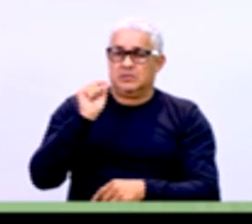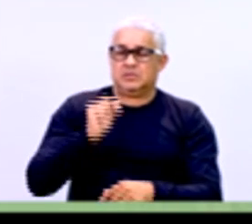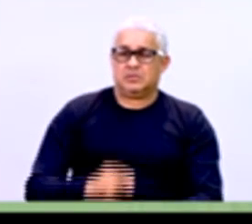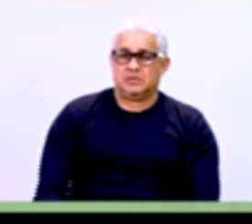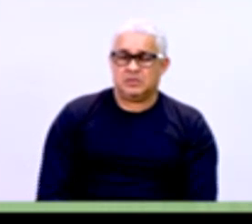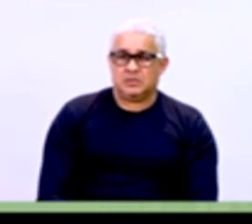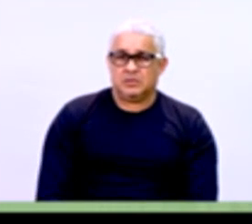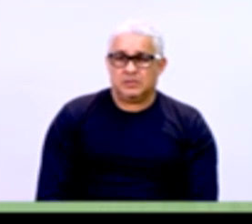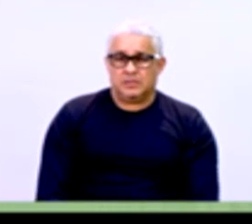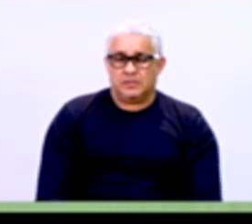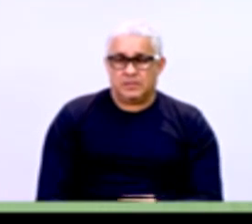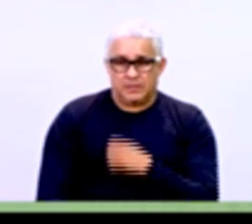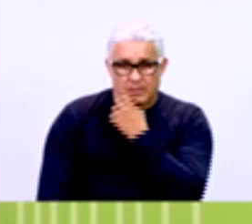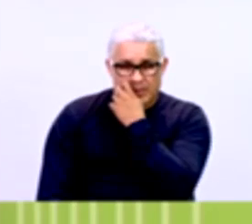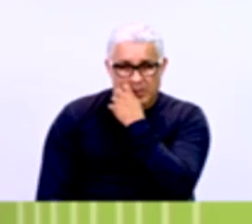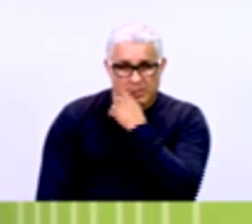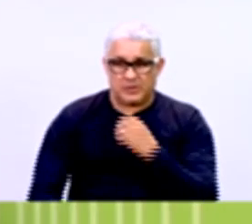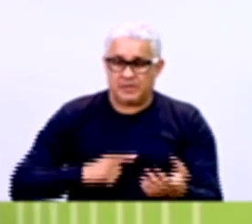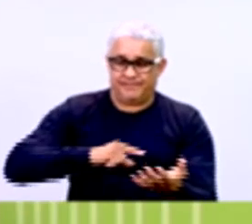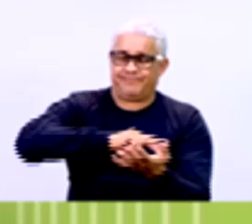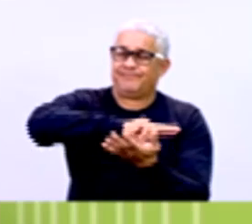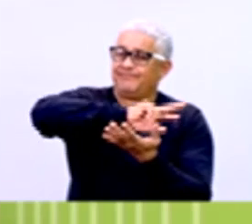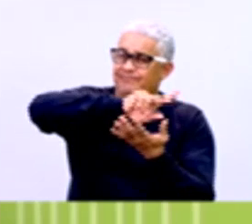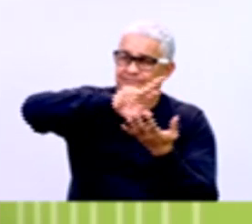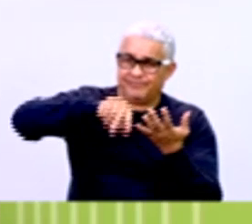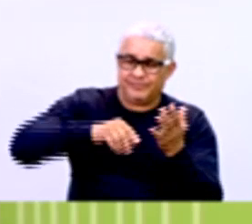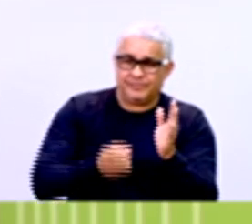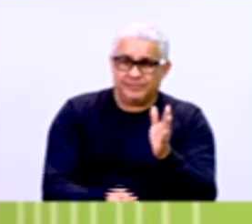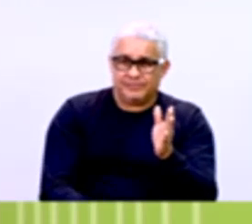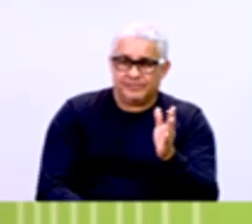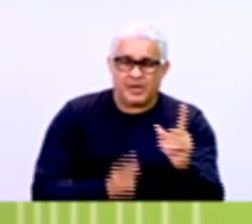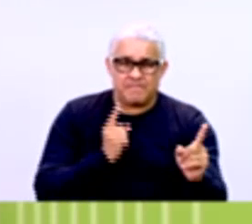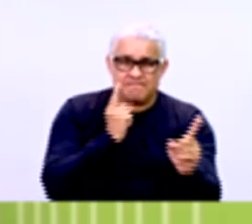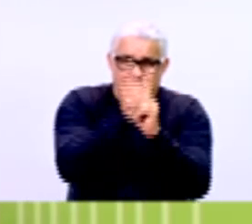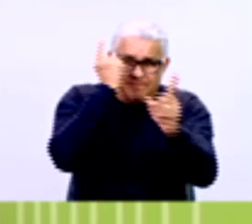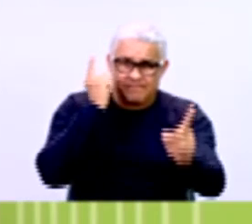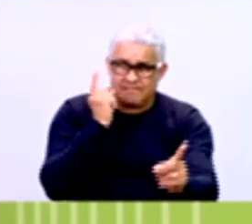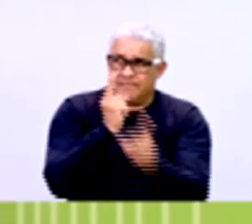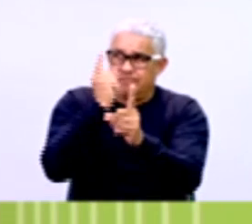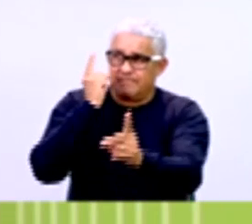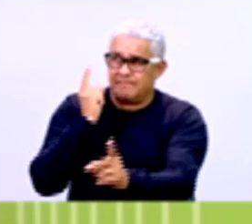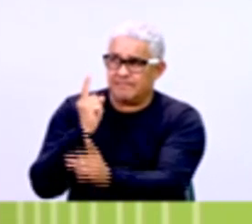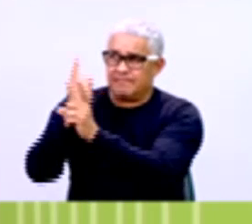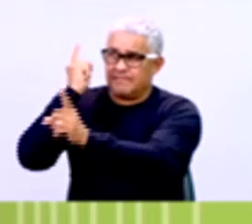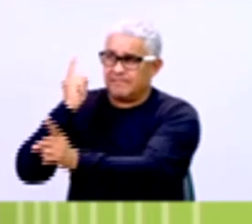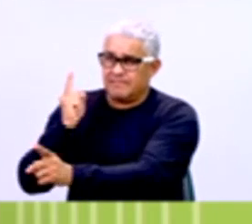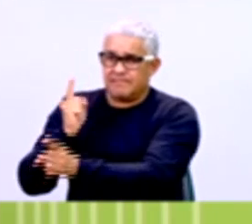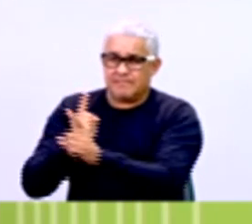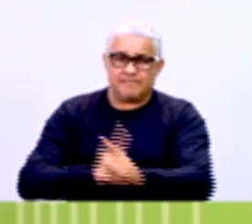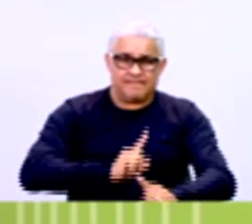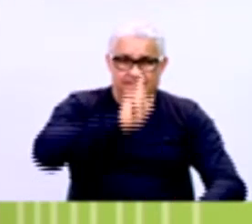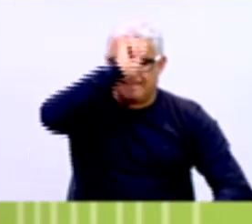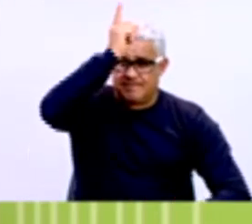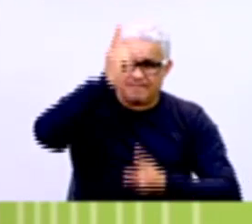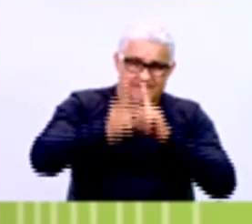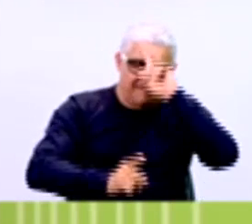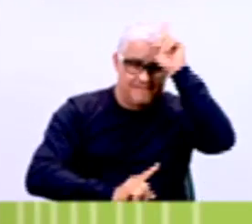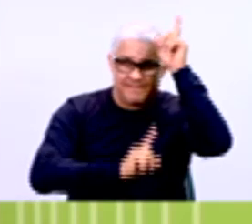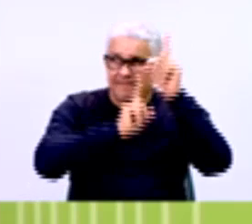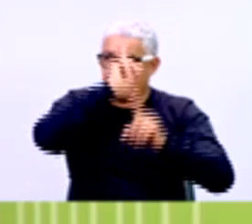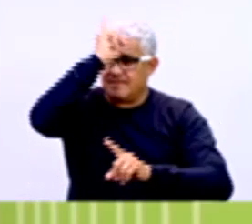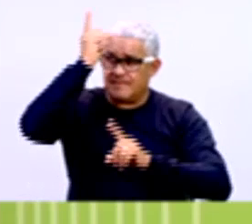Nós temos uma série de descobertas, uma série de de invenções nesse momento,